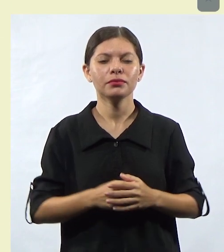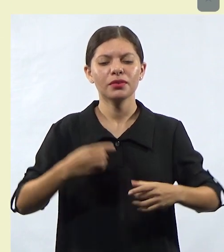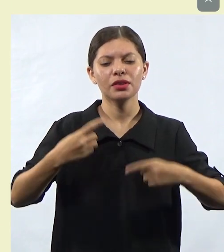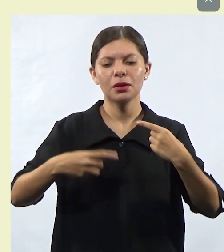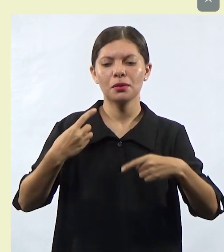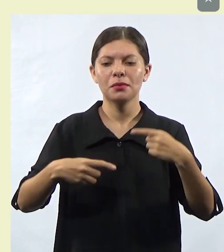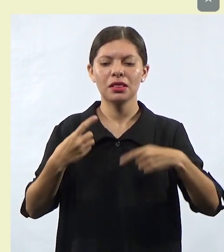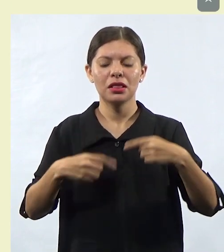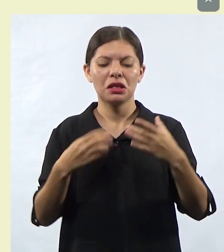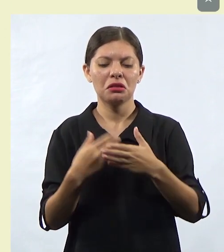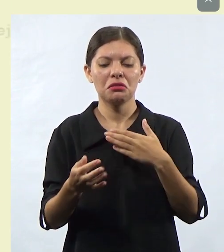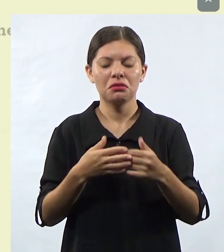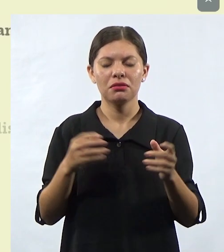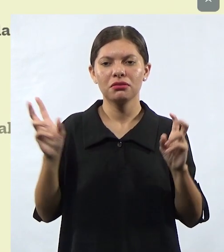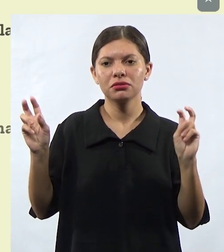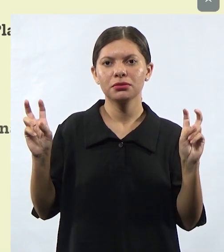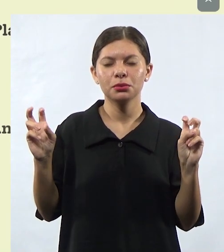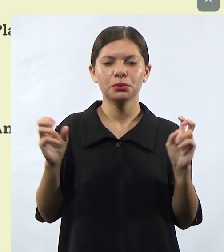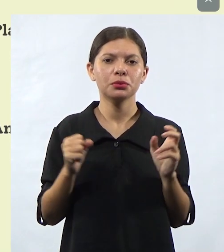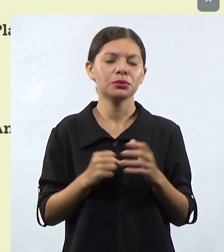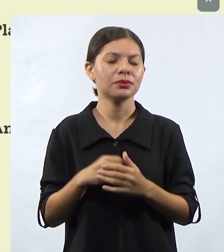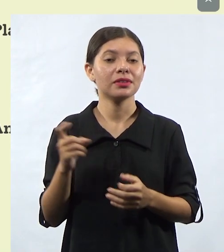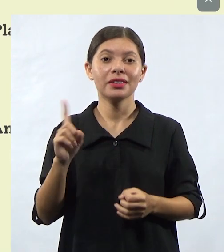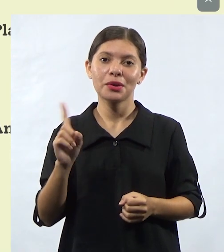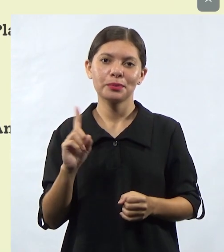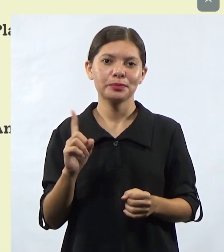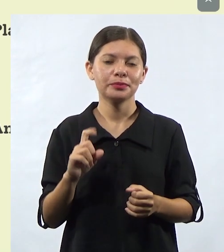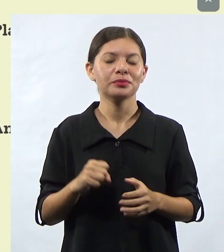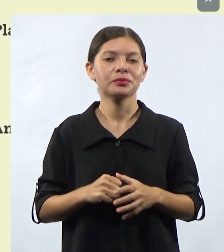debater aleatoriamente as questões